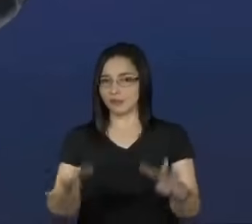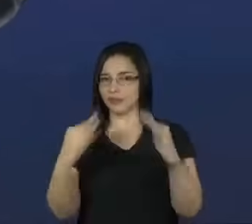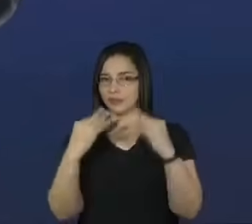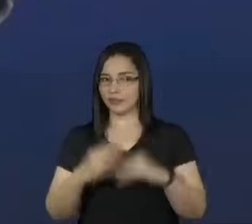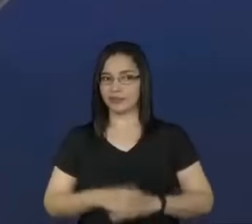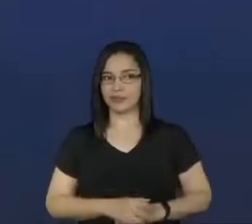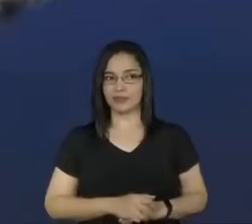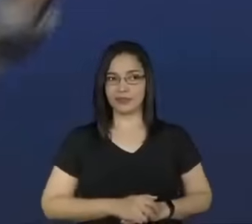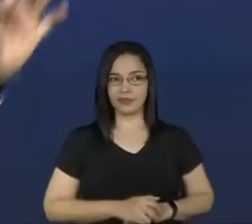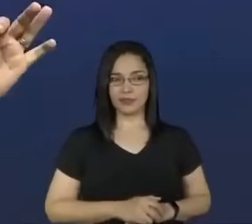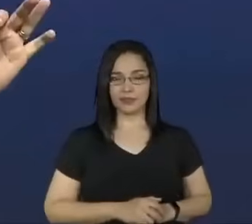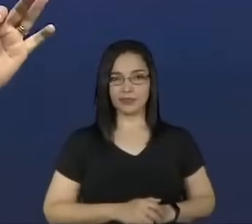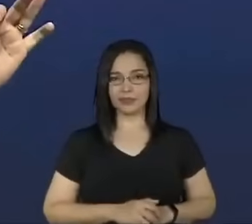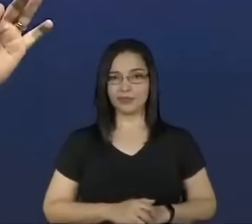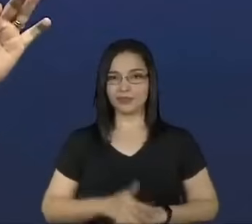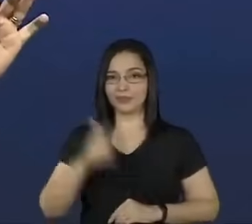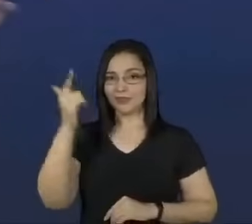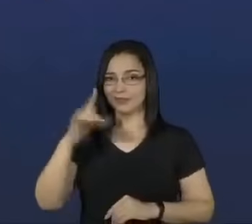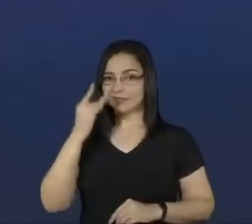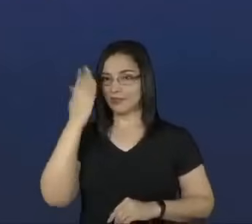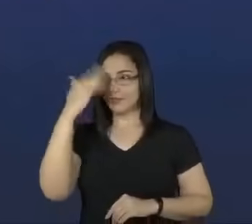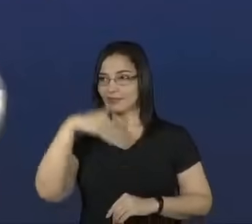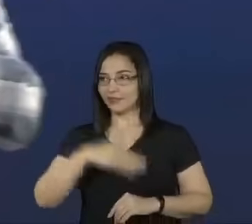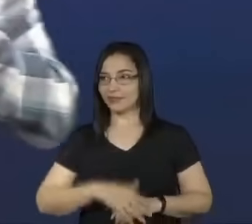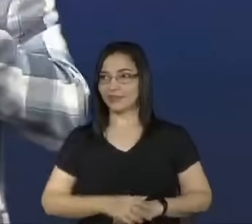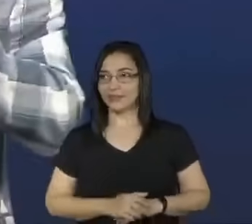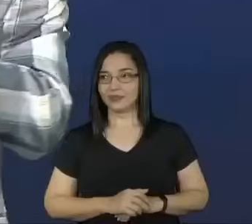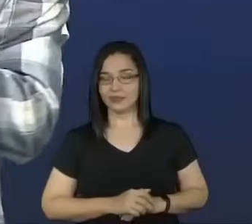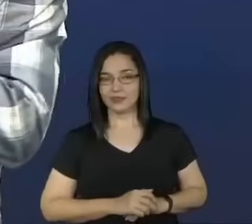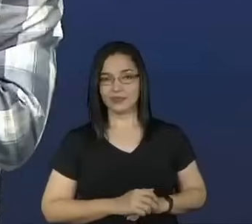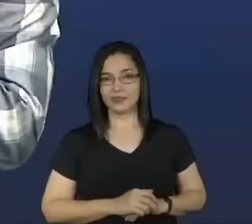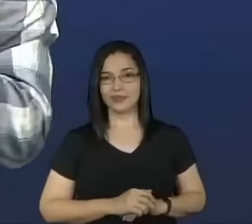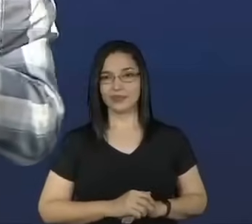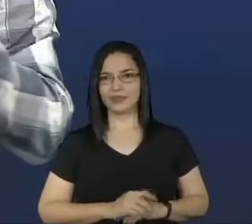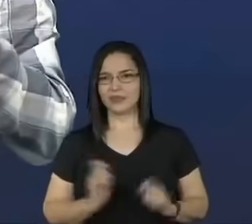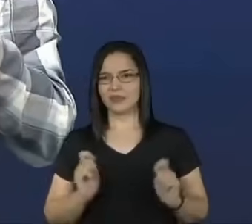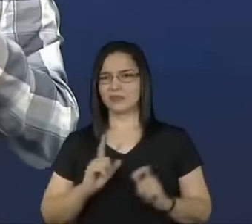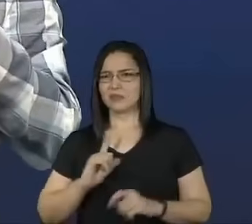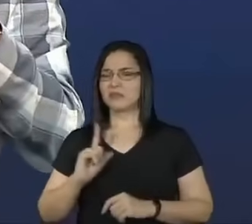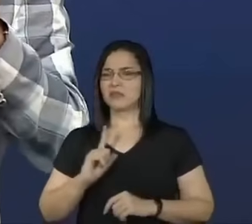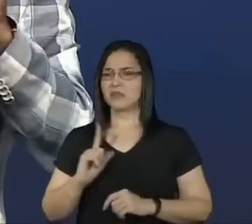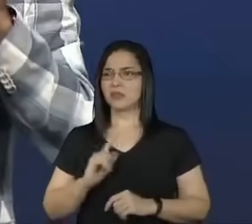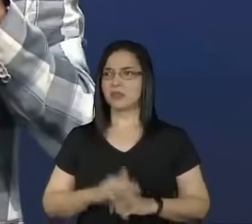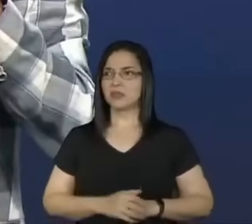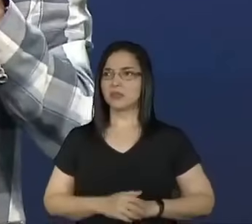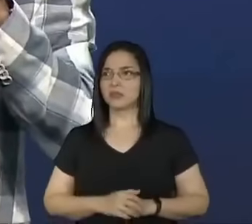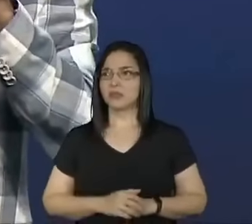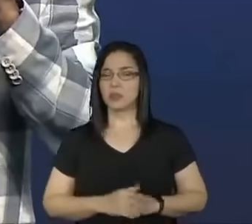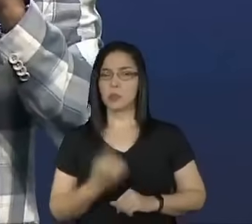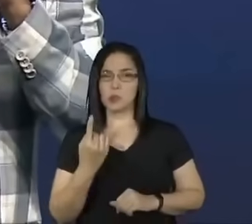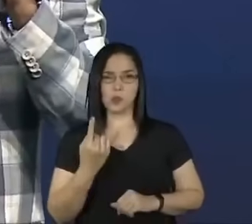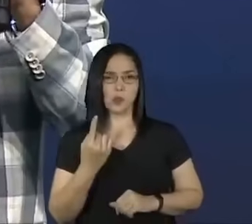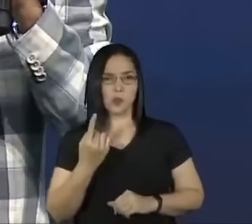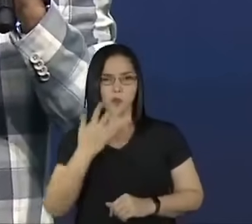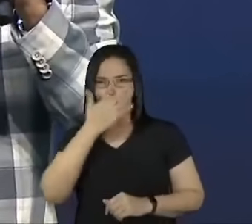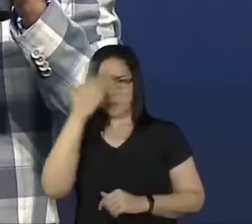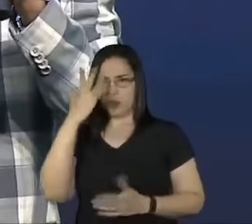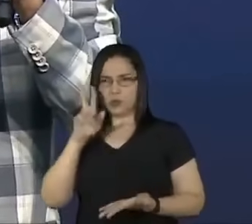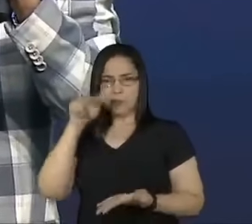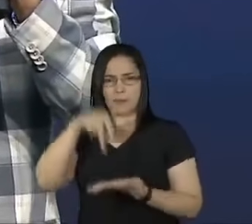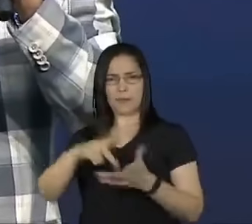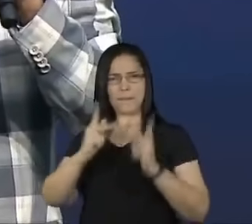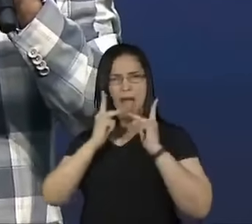isso mais uma prova pode ter aqui um pregador pregando uma